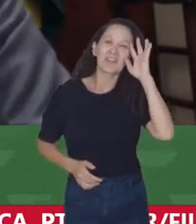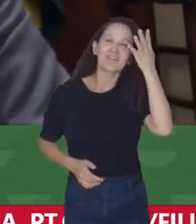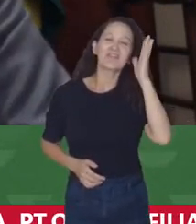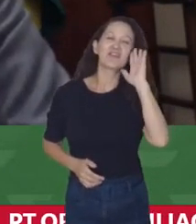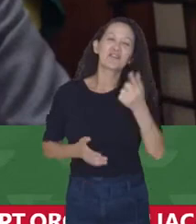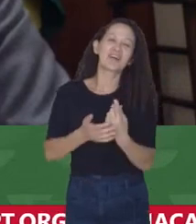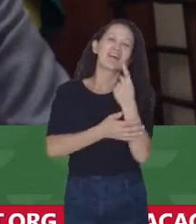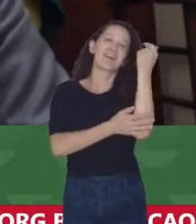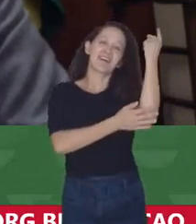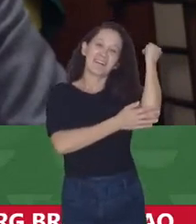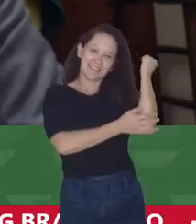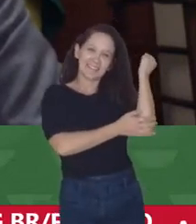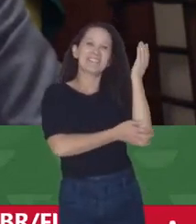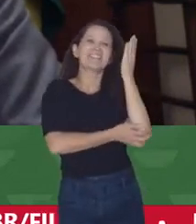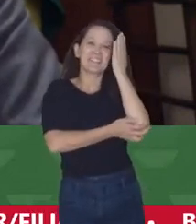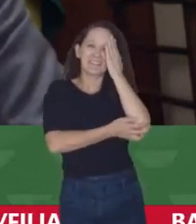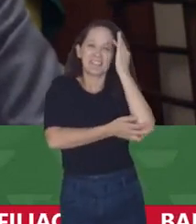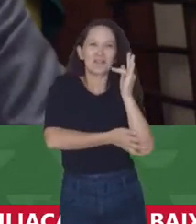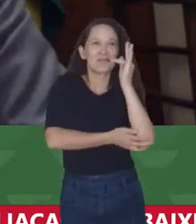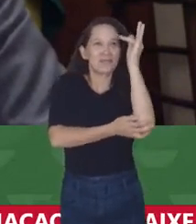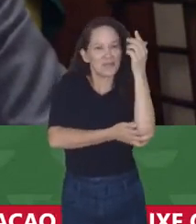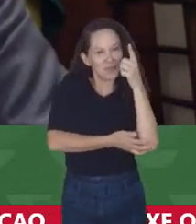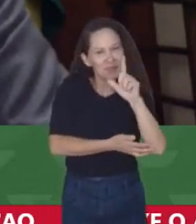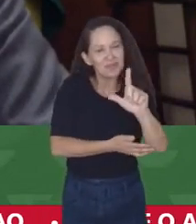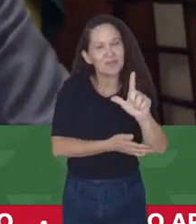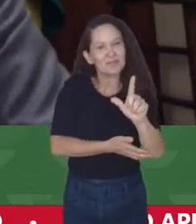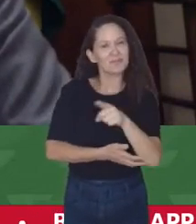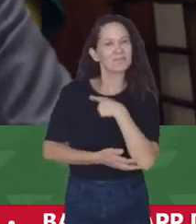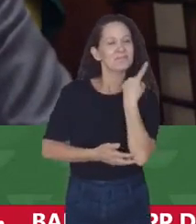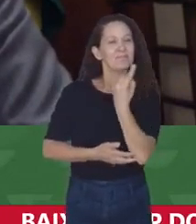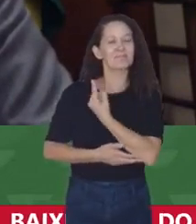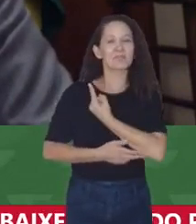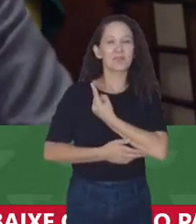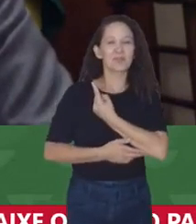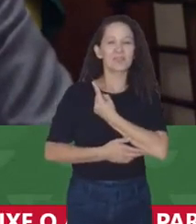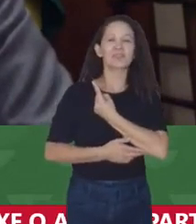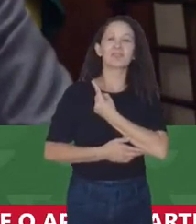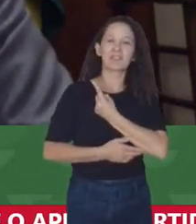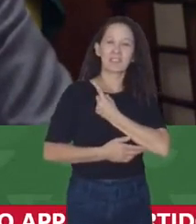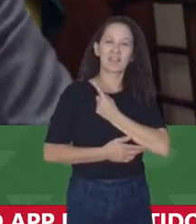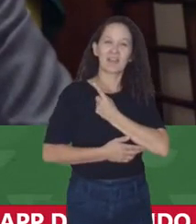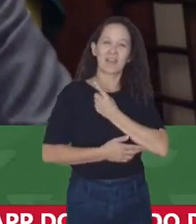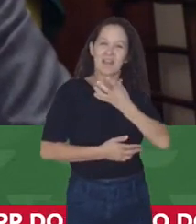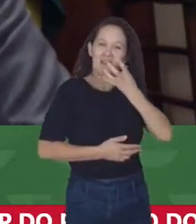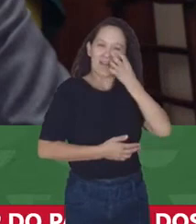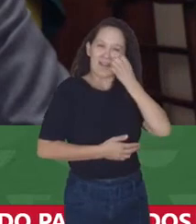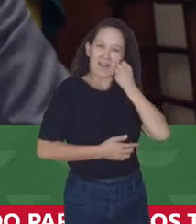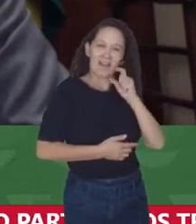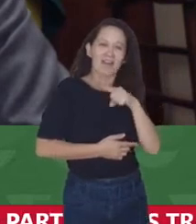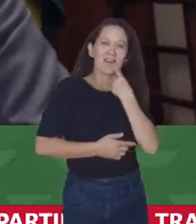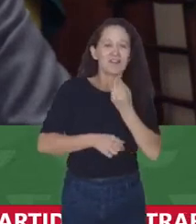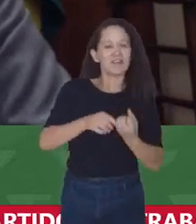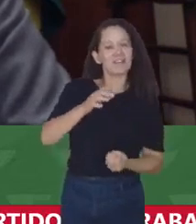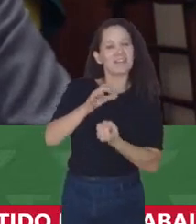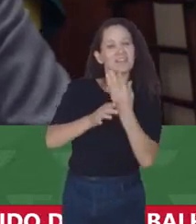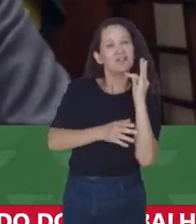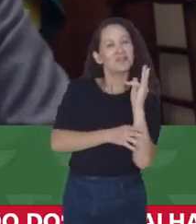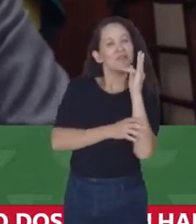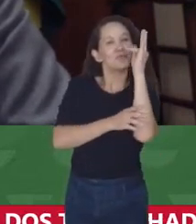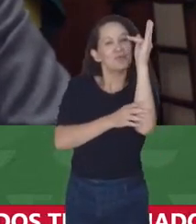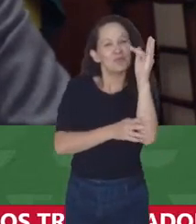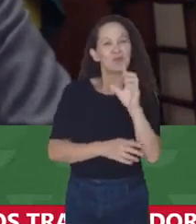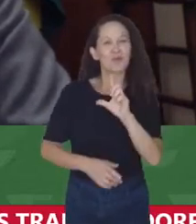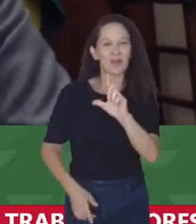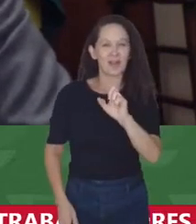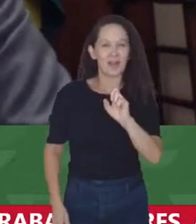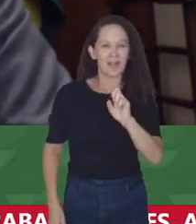fez, sabe fazer novamente. Nosso grande legado e a nossa construção do futuro